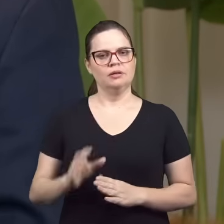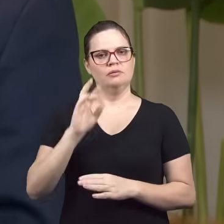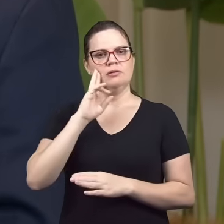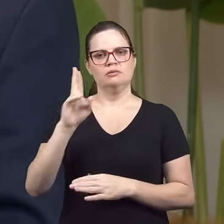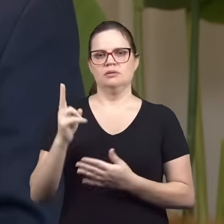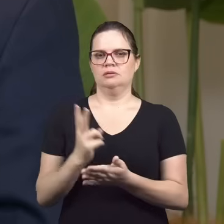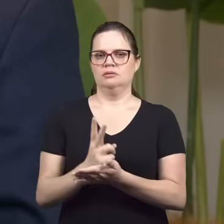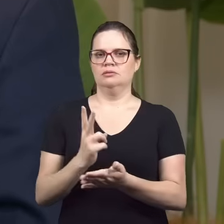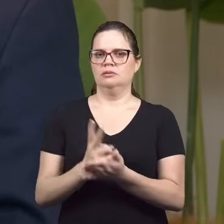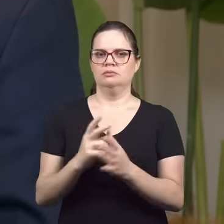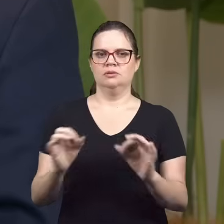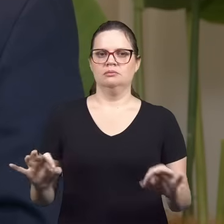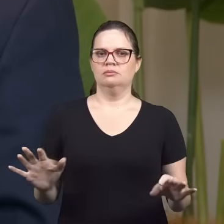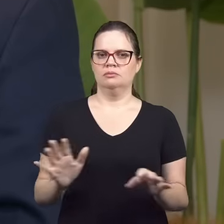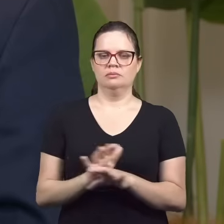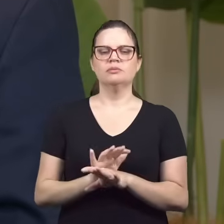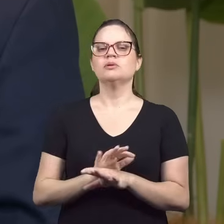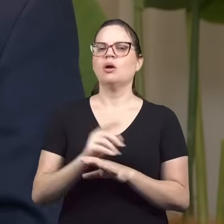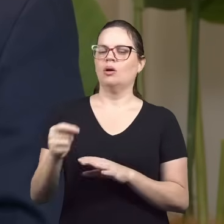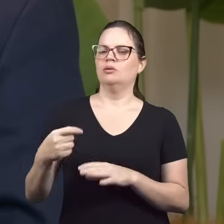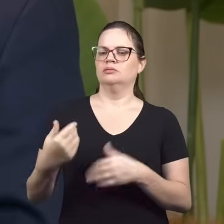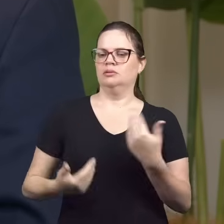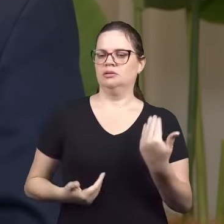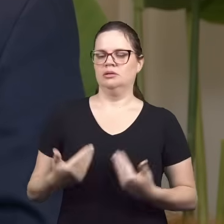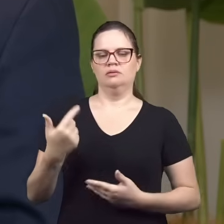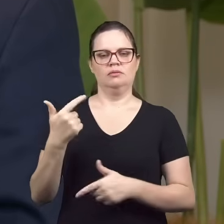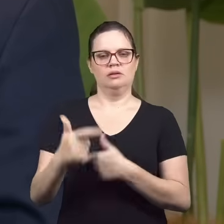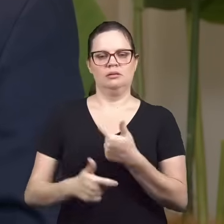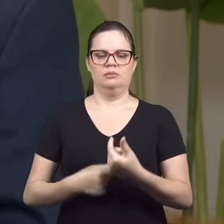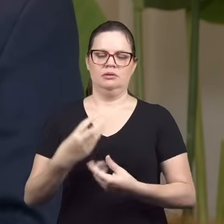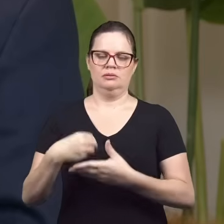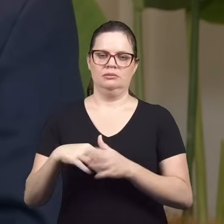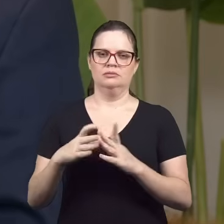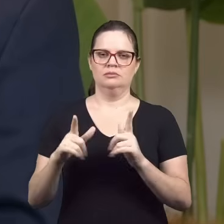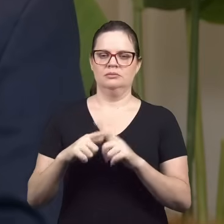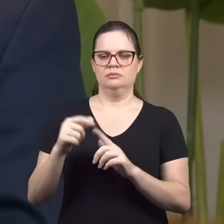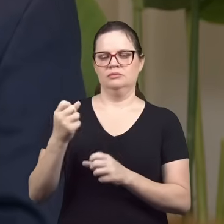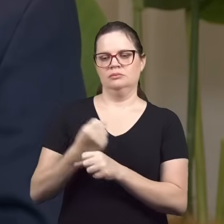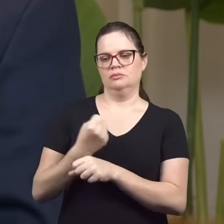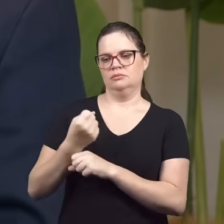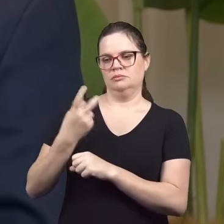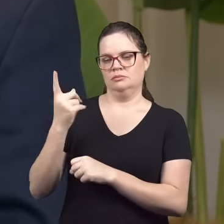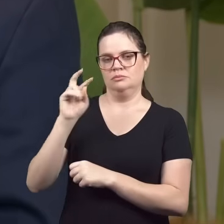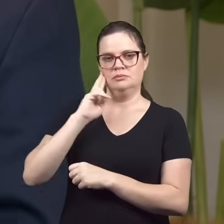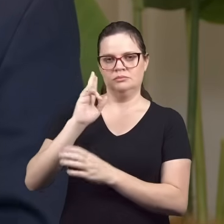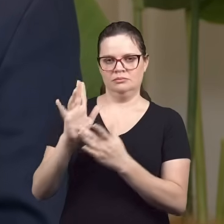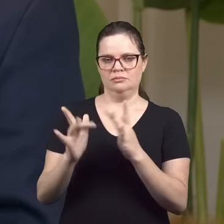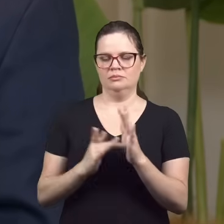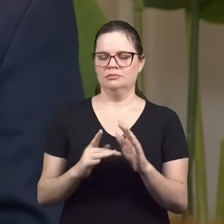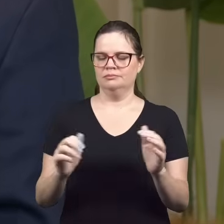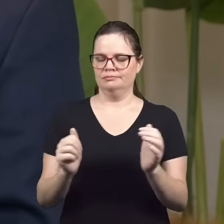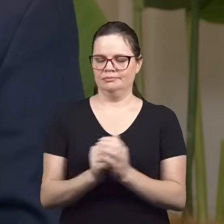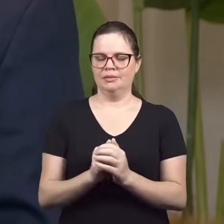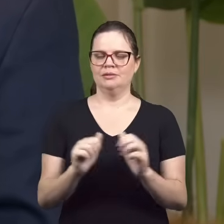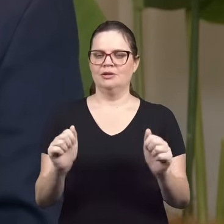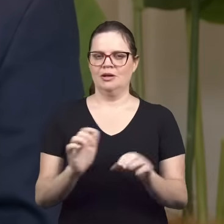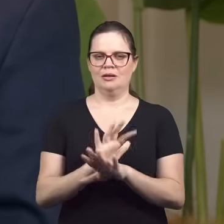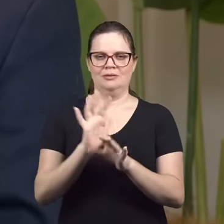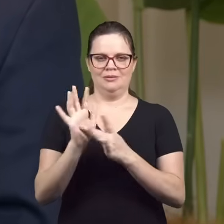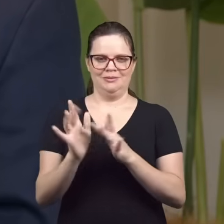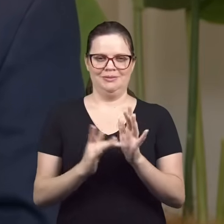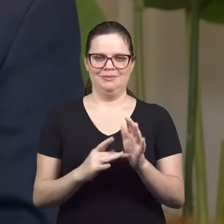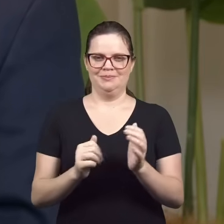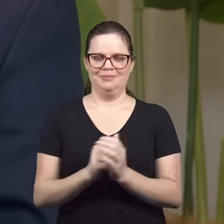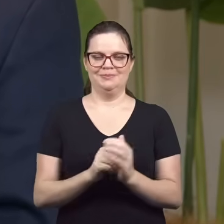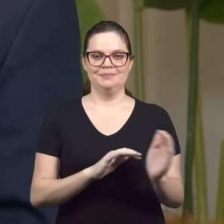Senhor e definido pela obra do Senhor Jesus. Que bênção, né? Glória a Jesus por isso.